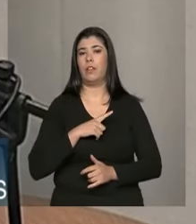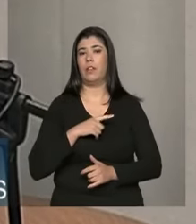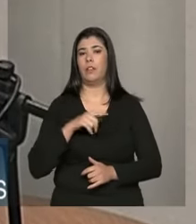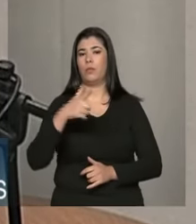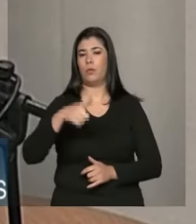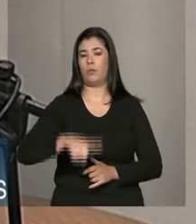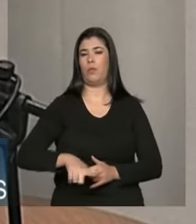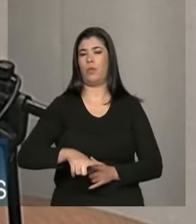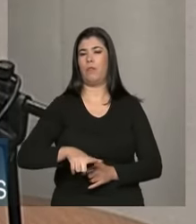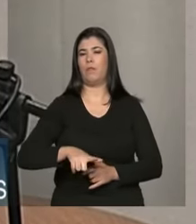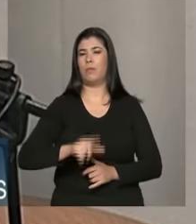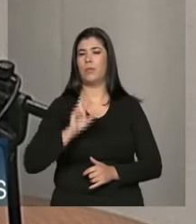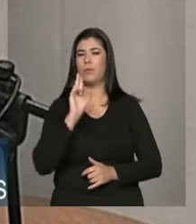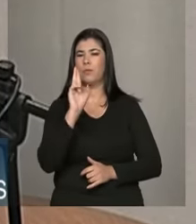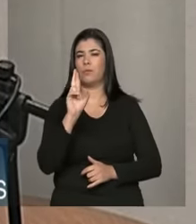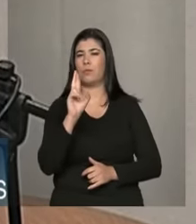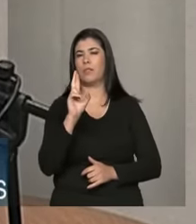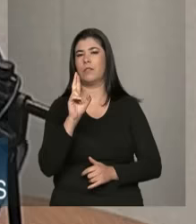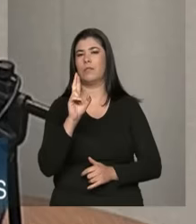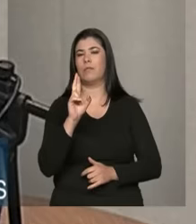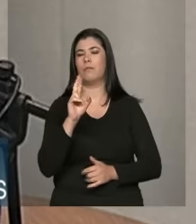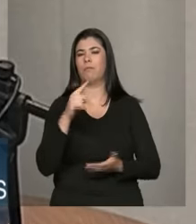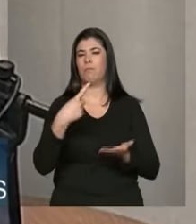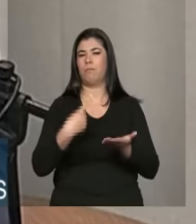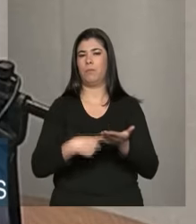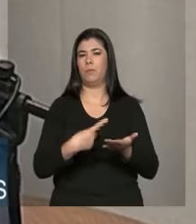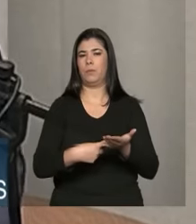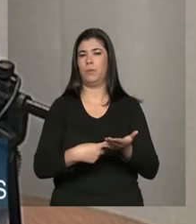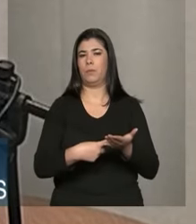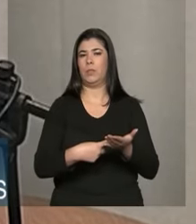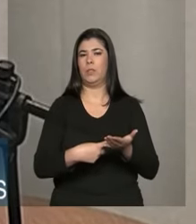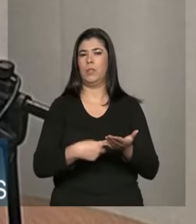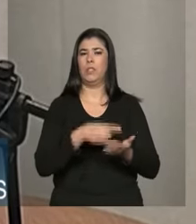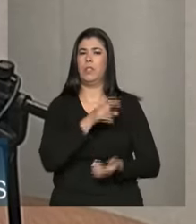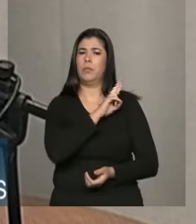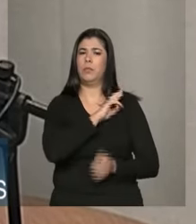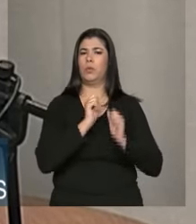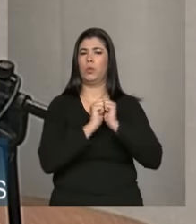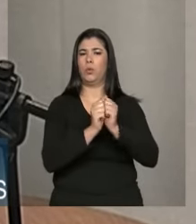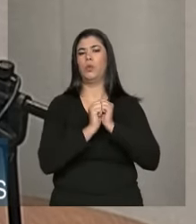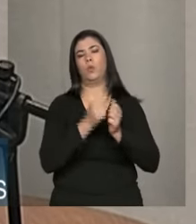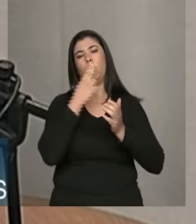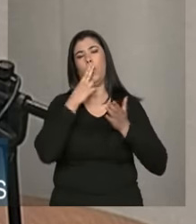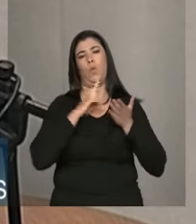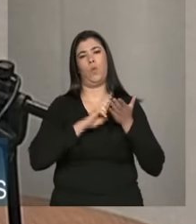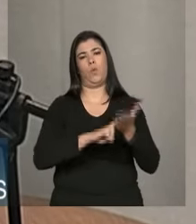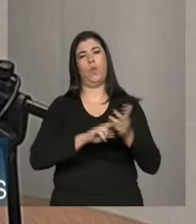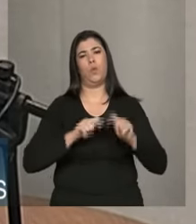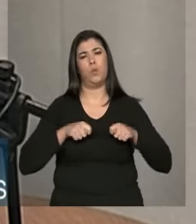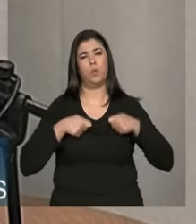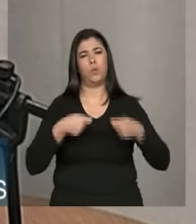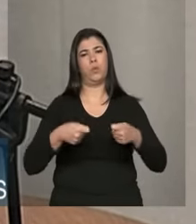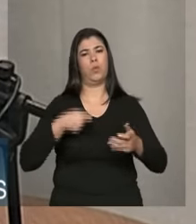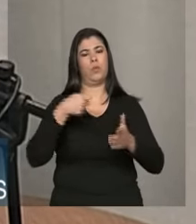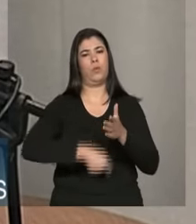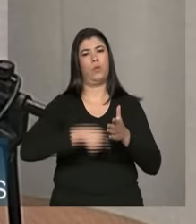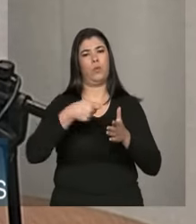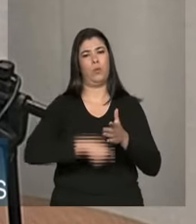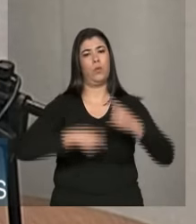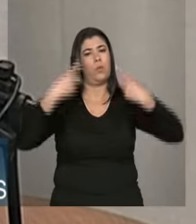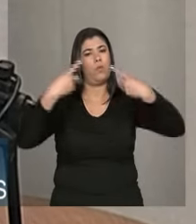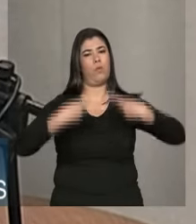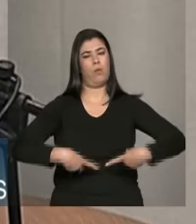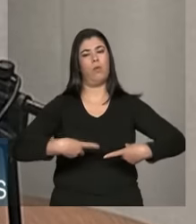vez o registro dos correios e seu engajamento na luta contra